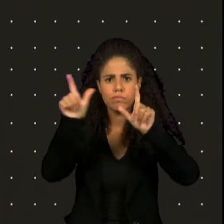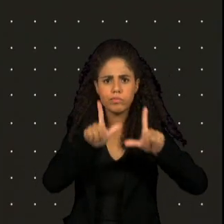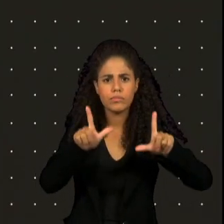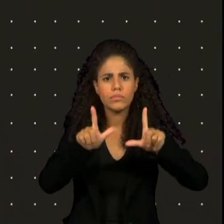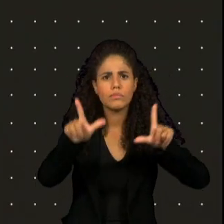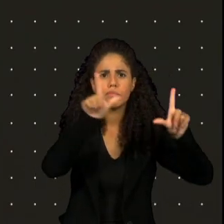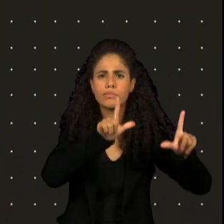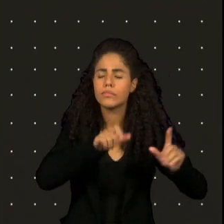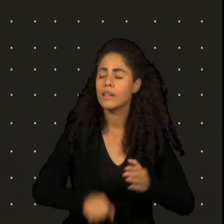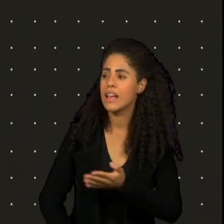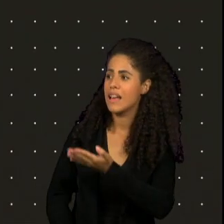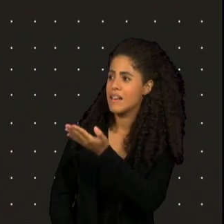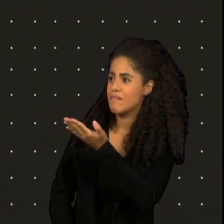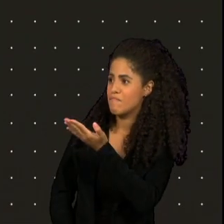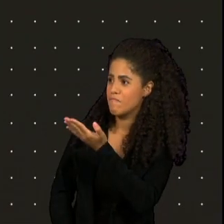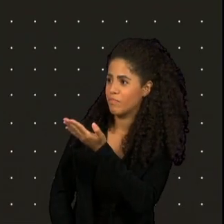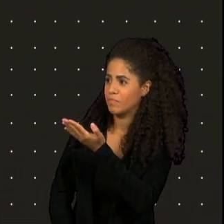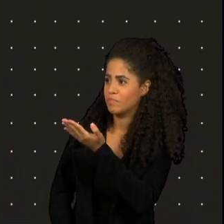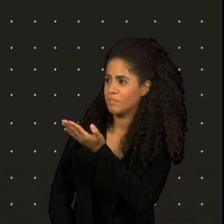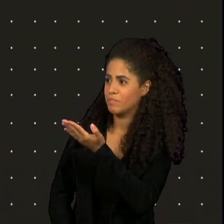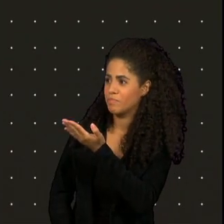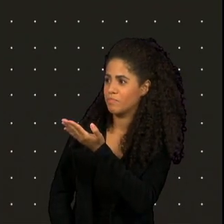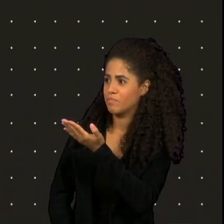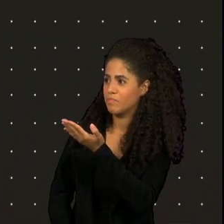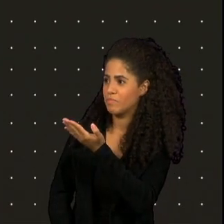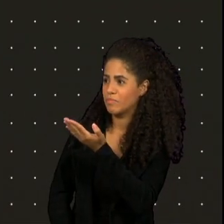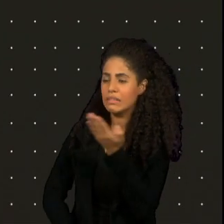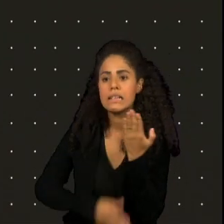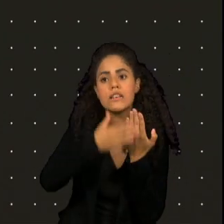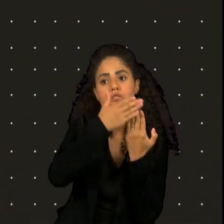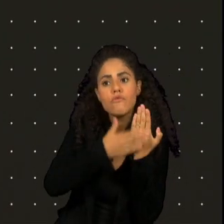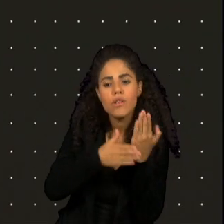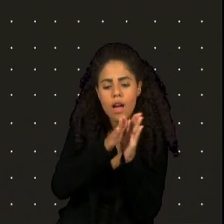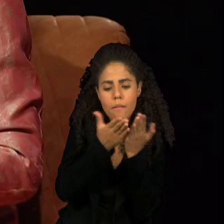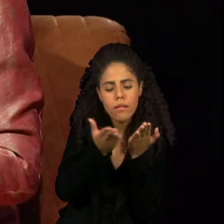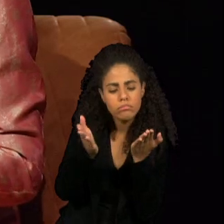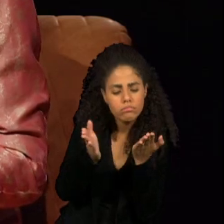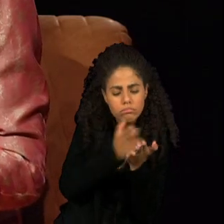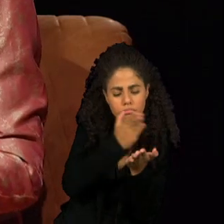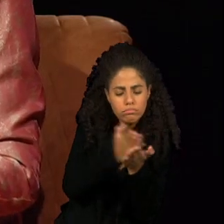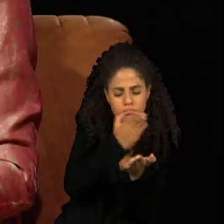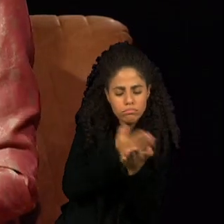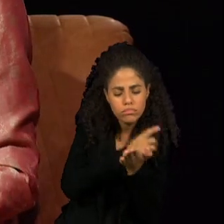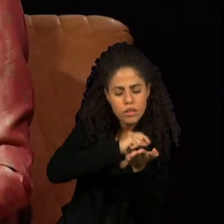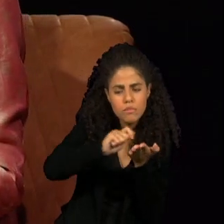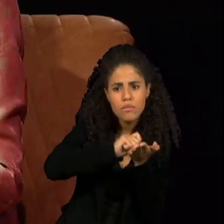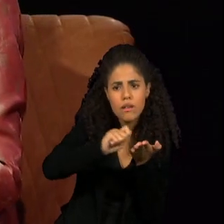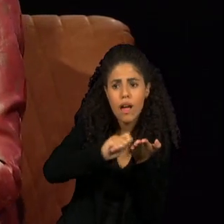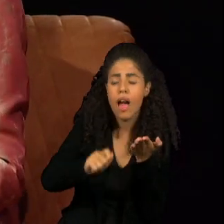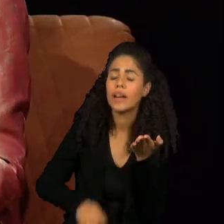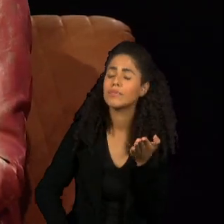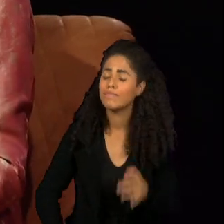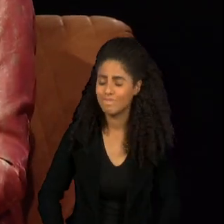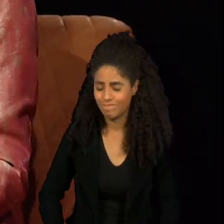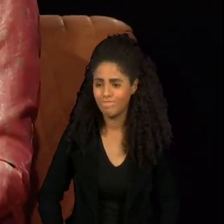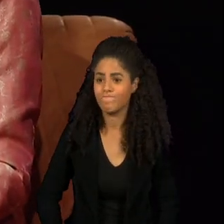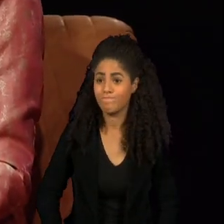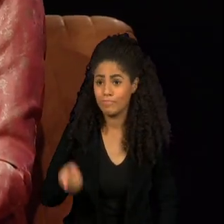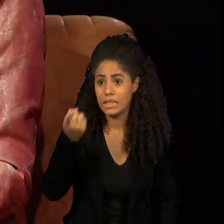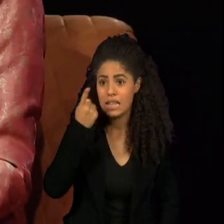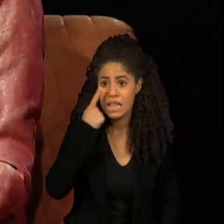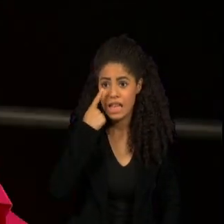eu chamo, foi capa, né, desse livro, né, que muito interessante, né?